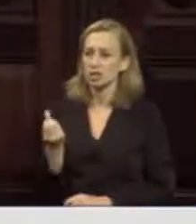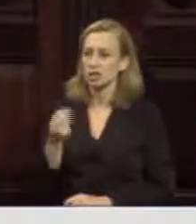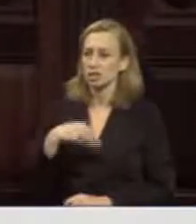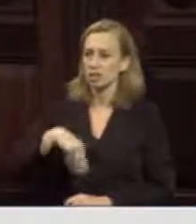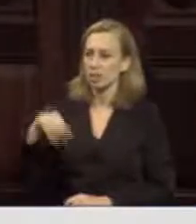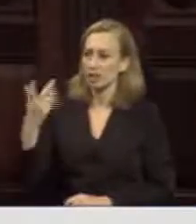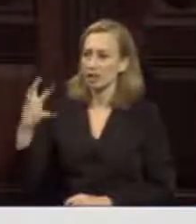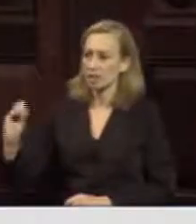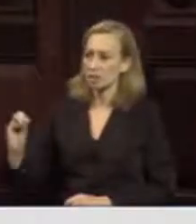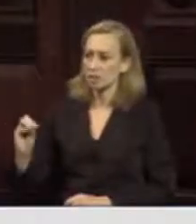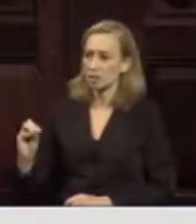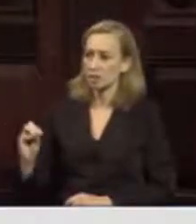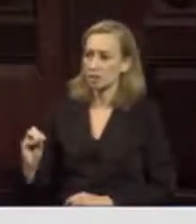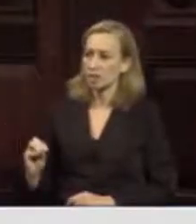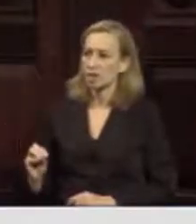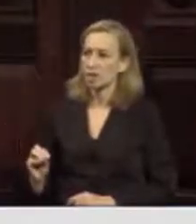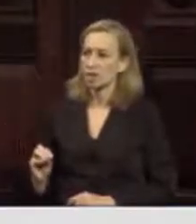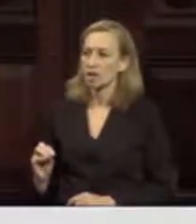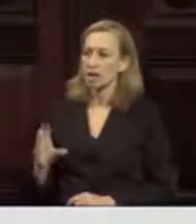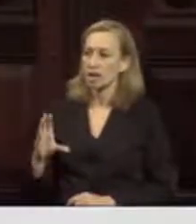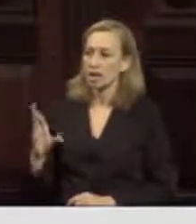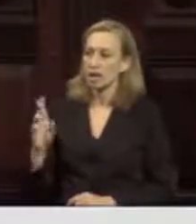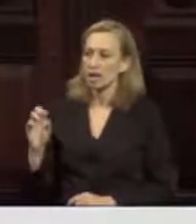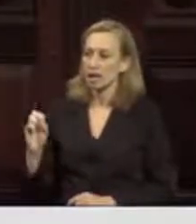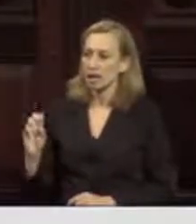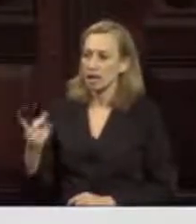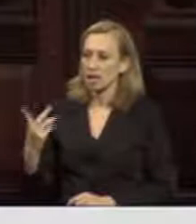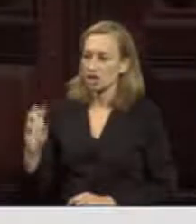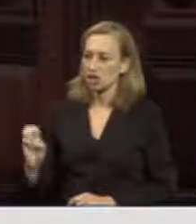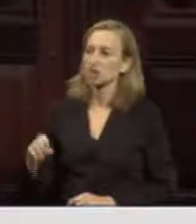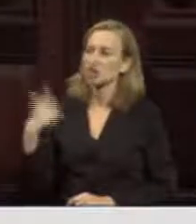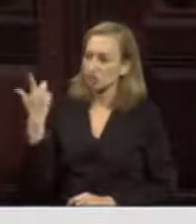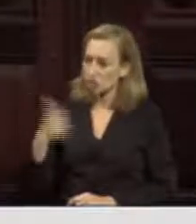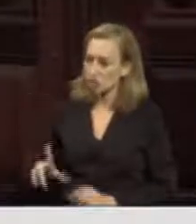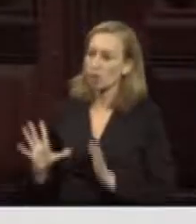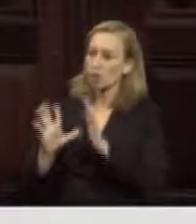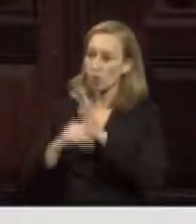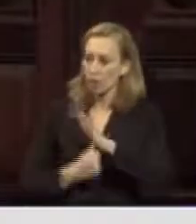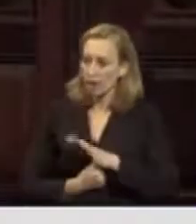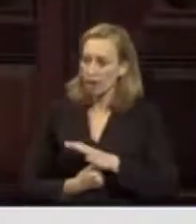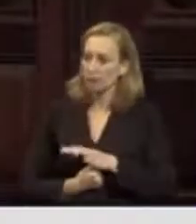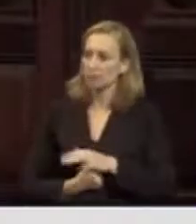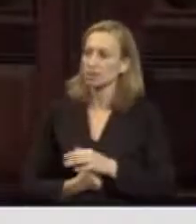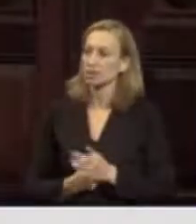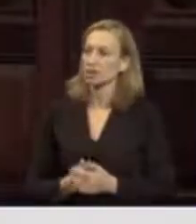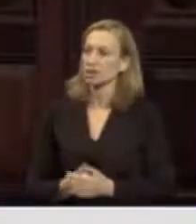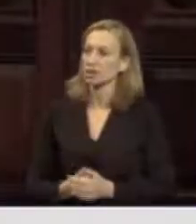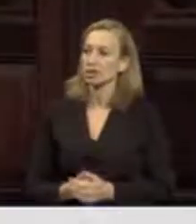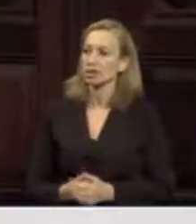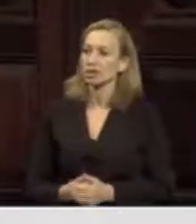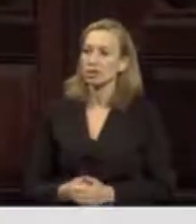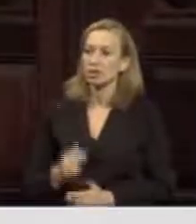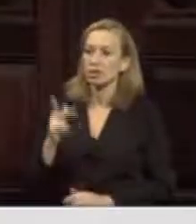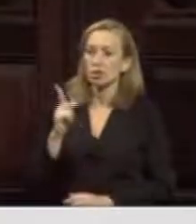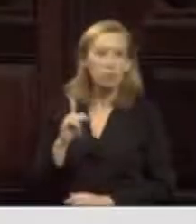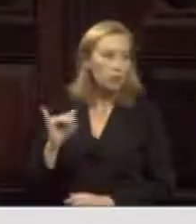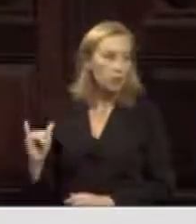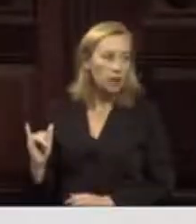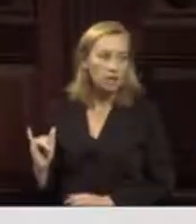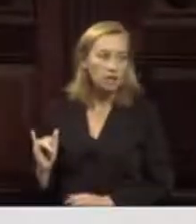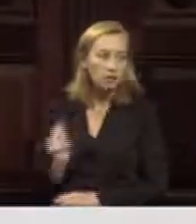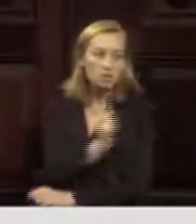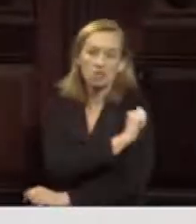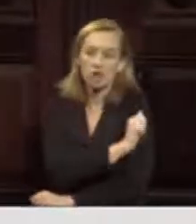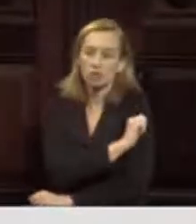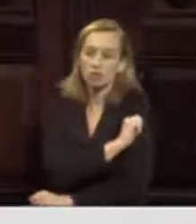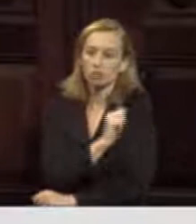essa mesma creche, Maria de Lourdes, foi assaltada de novo e assaltaram, além dos funcionários, os pais dos alunos que estavam presentes